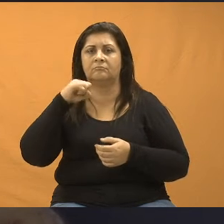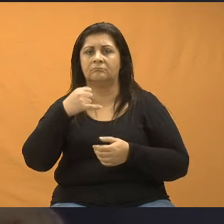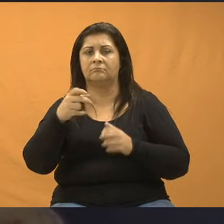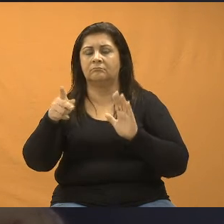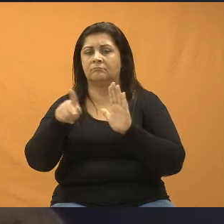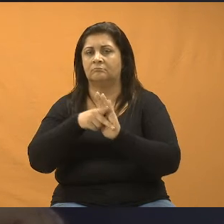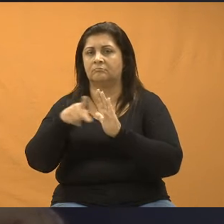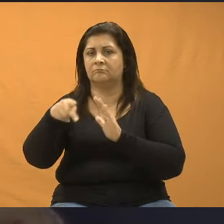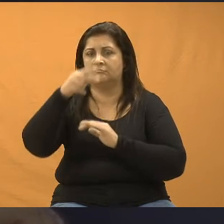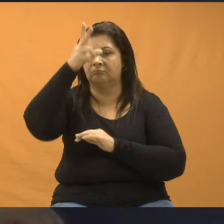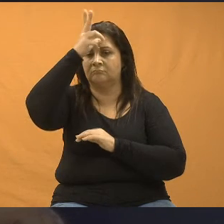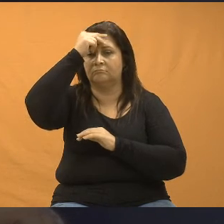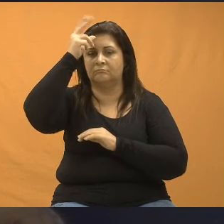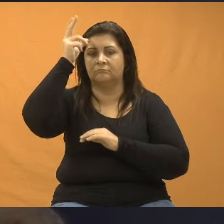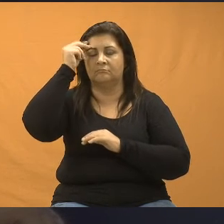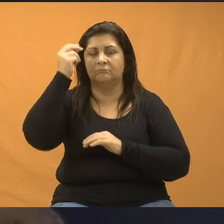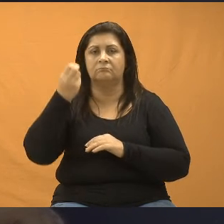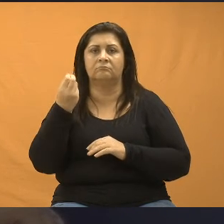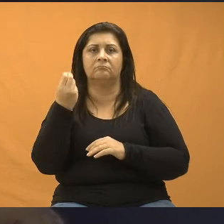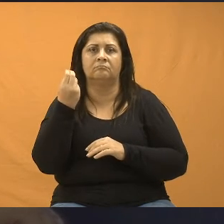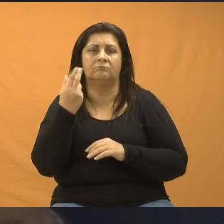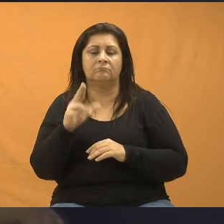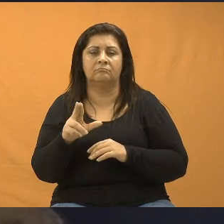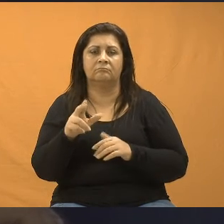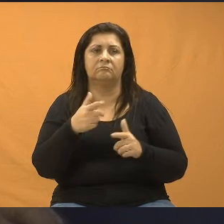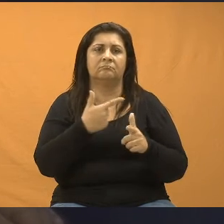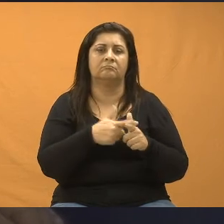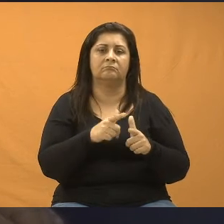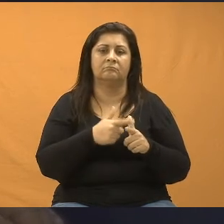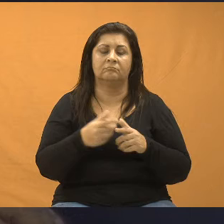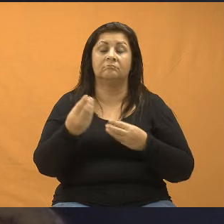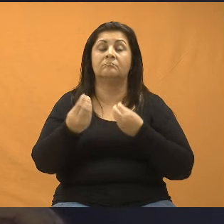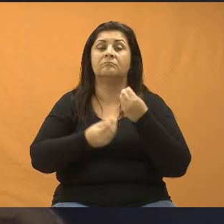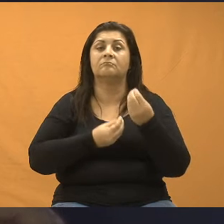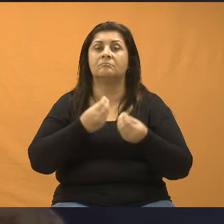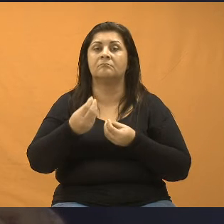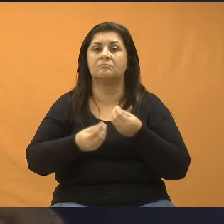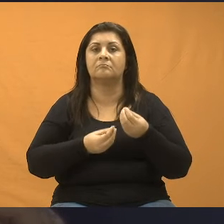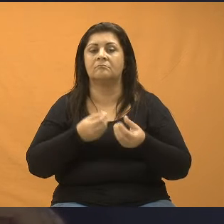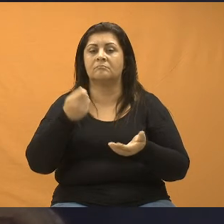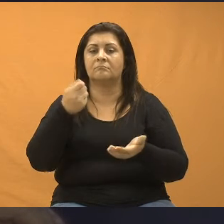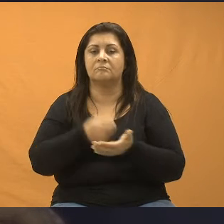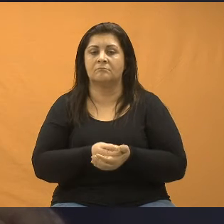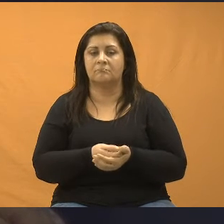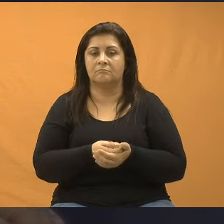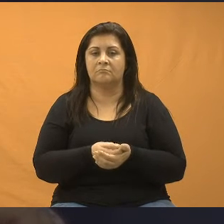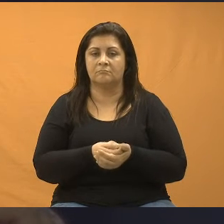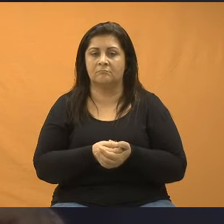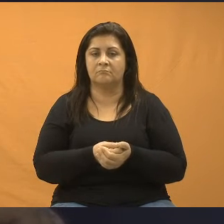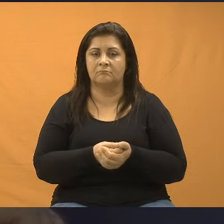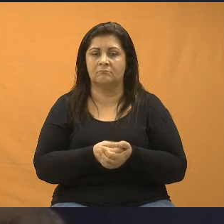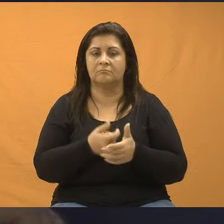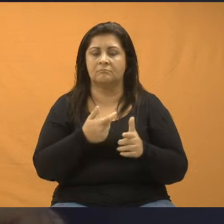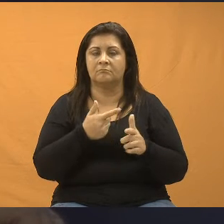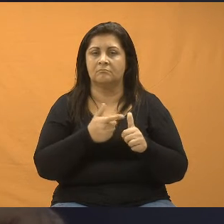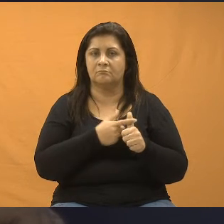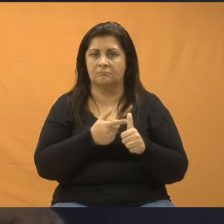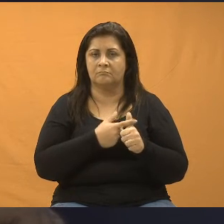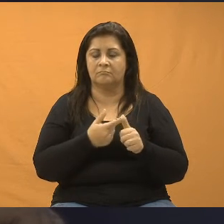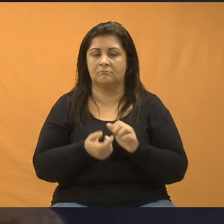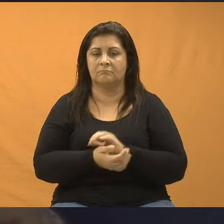se vai obter algum crédito, um empréstimo, como que é configurado essa situação